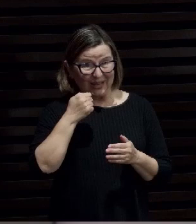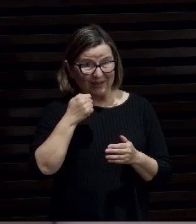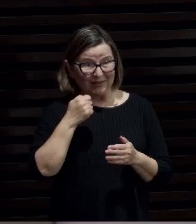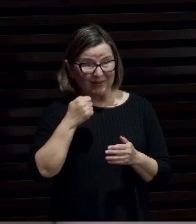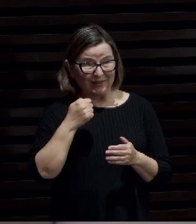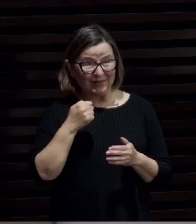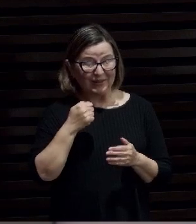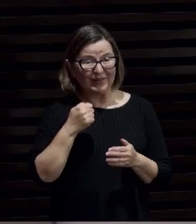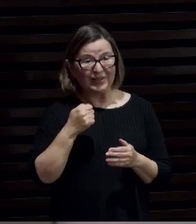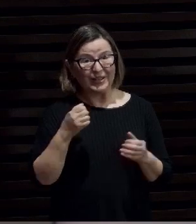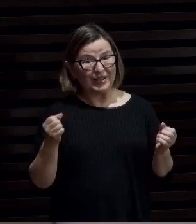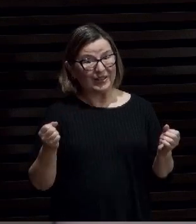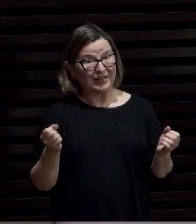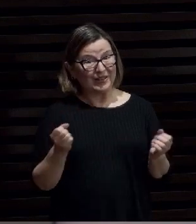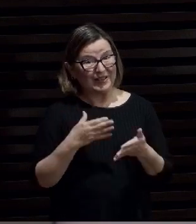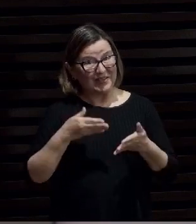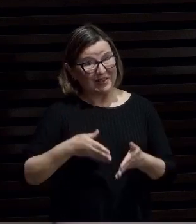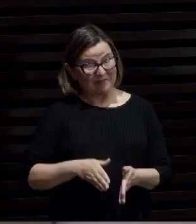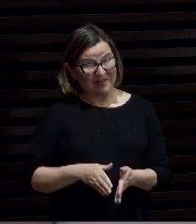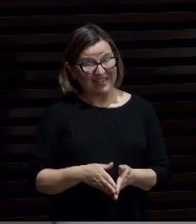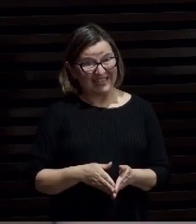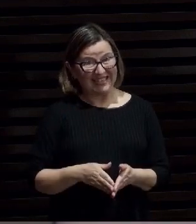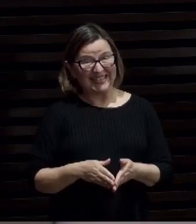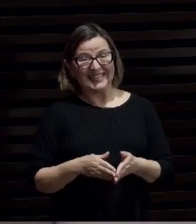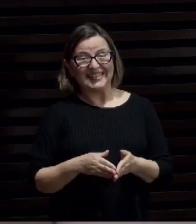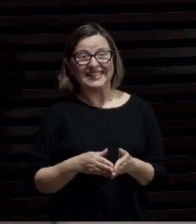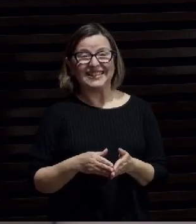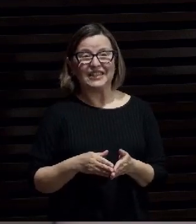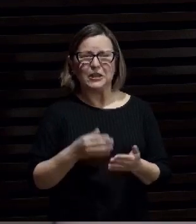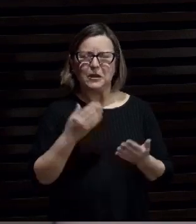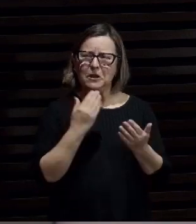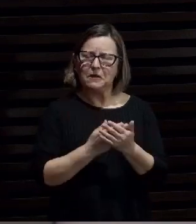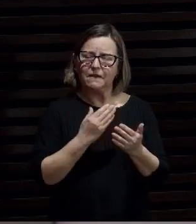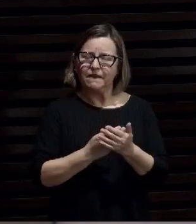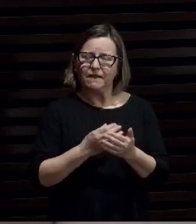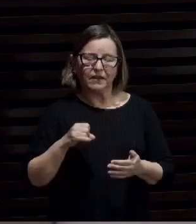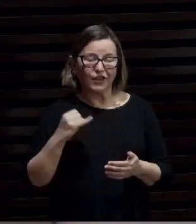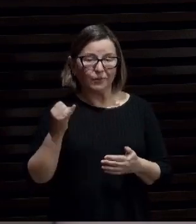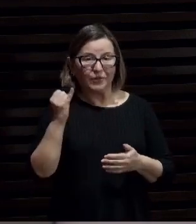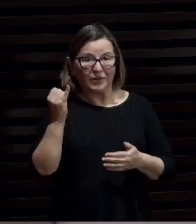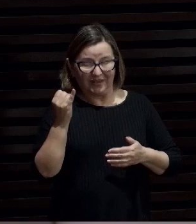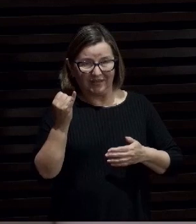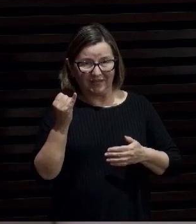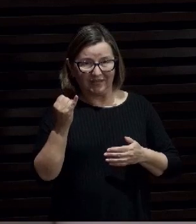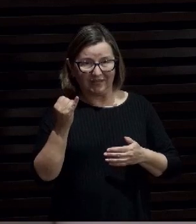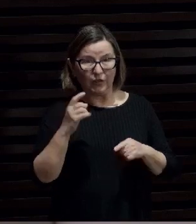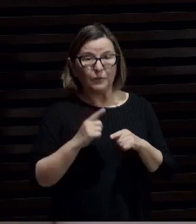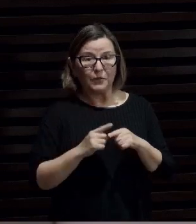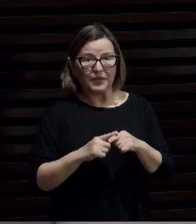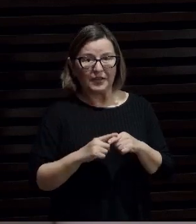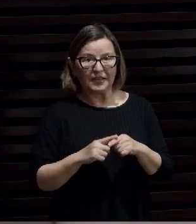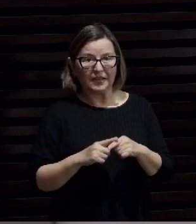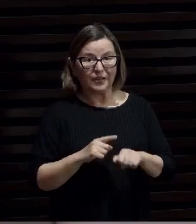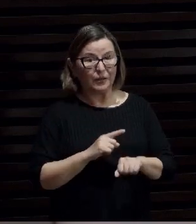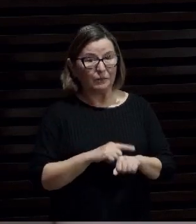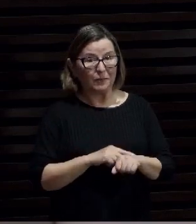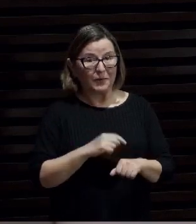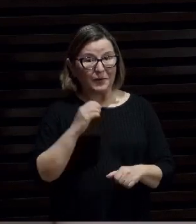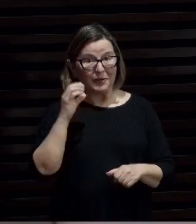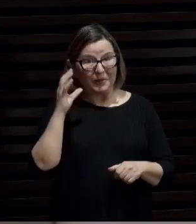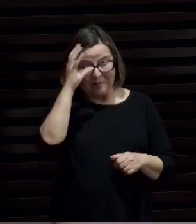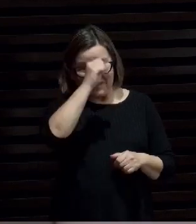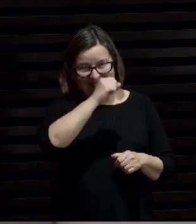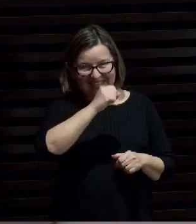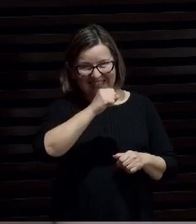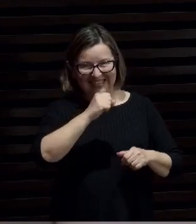Trata-se de um estudo de suma importância, que, quando compreendido, o recompensará ricamente